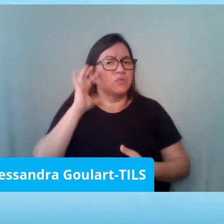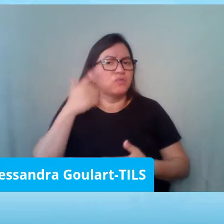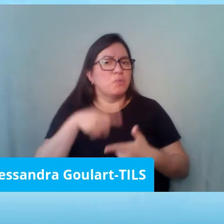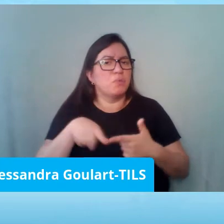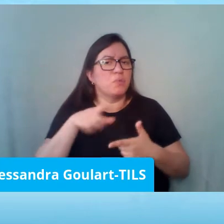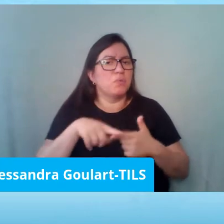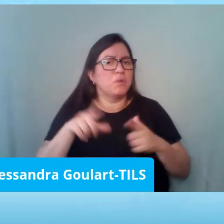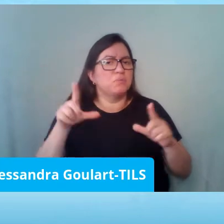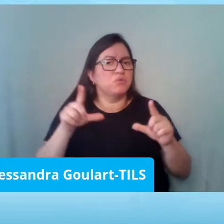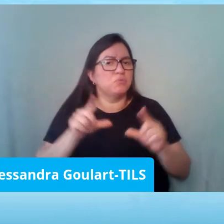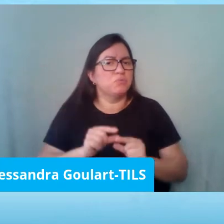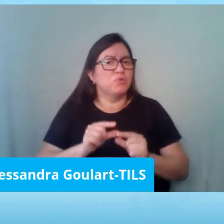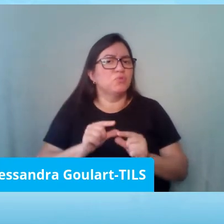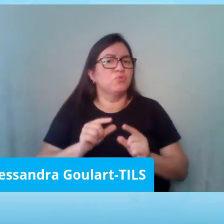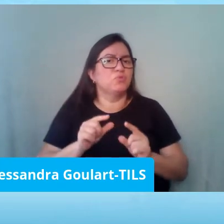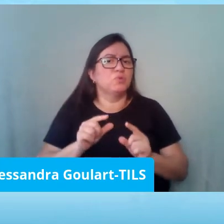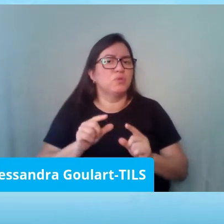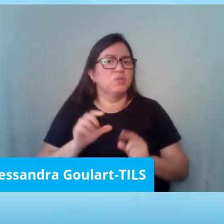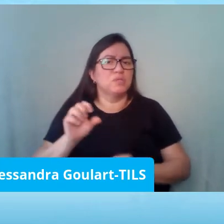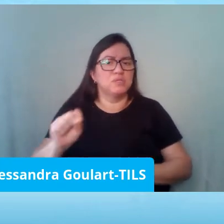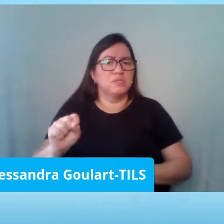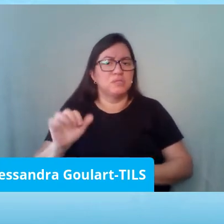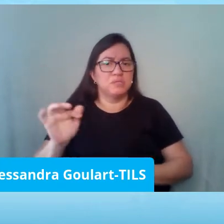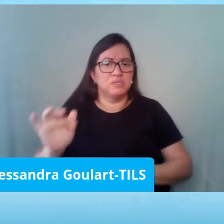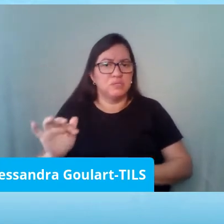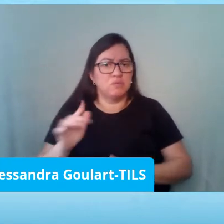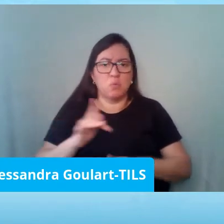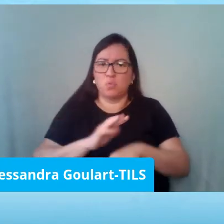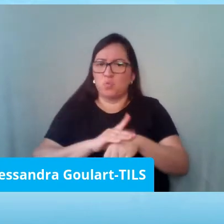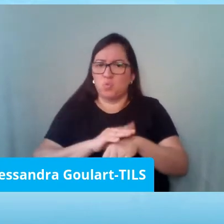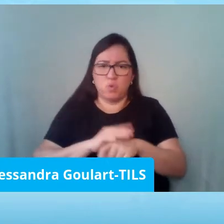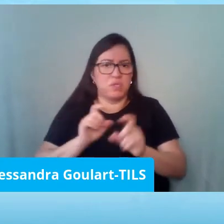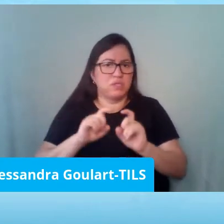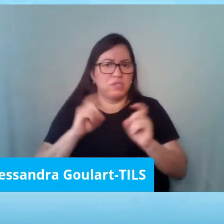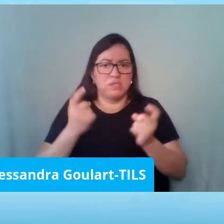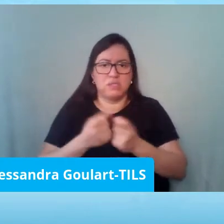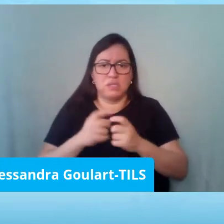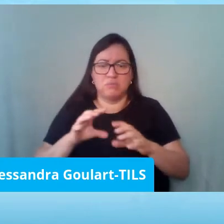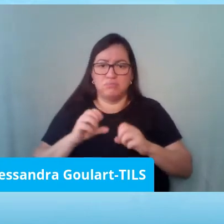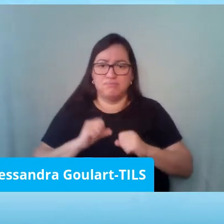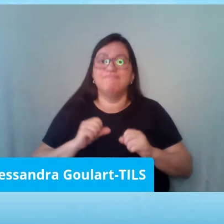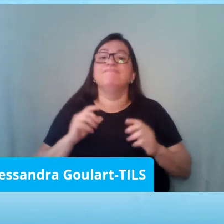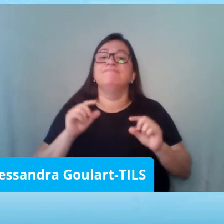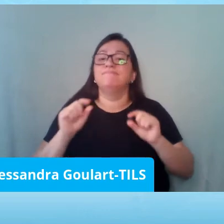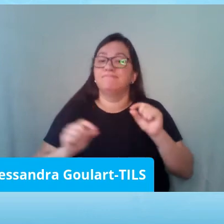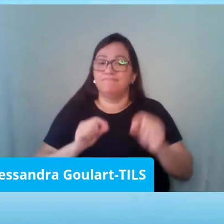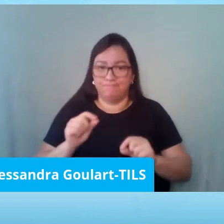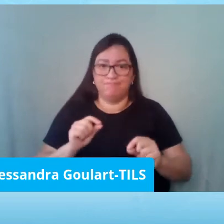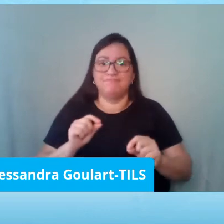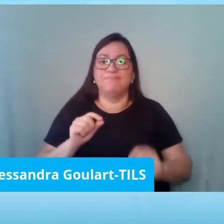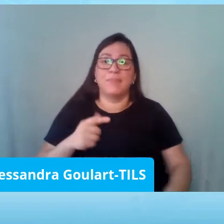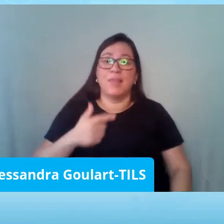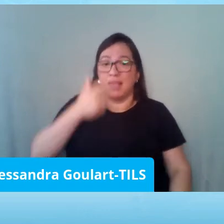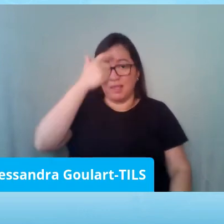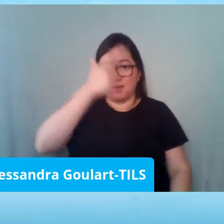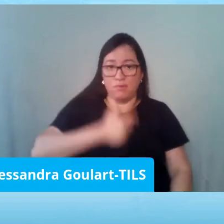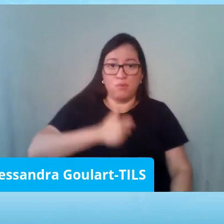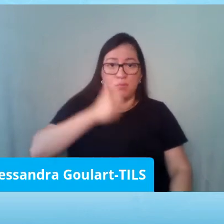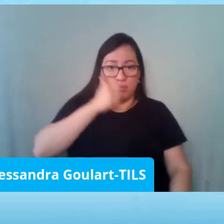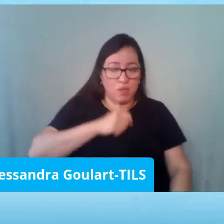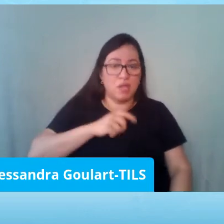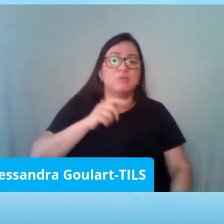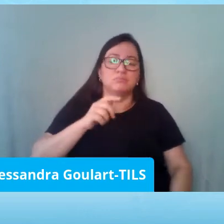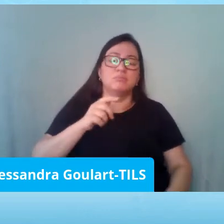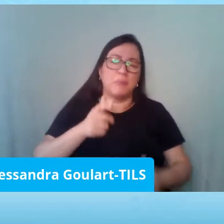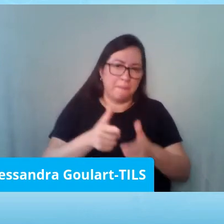do parceiro. A gente ainda tem muita dificuldade de trazer o parceiro para fazer parte desse